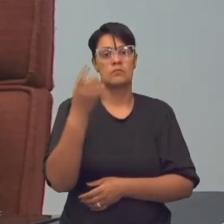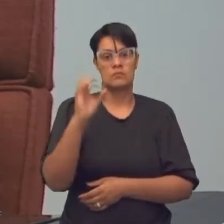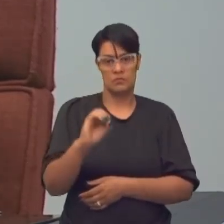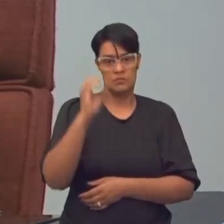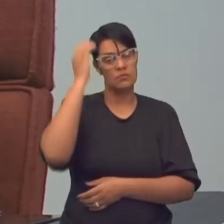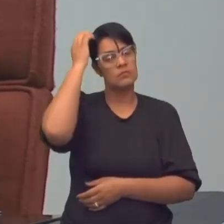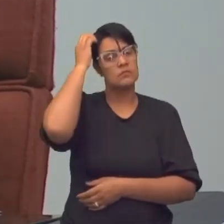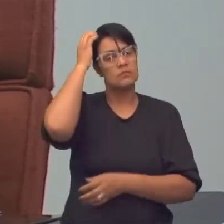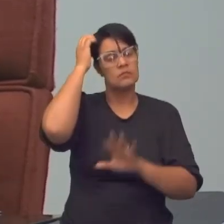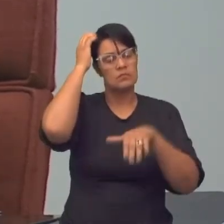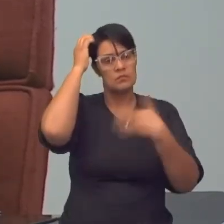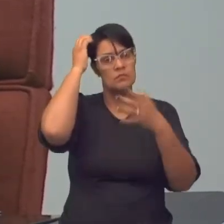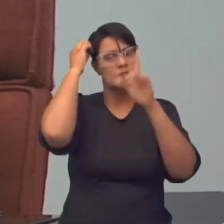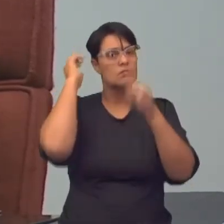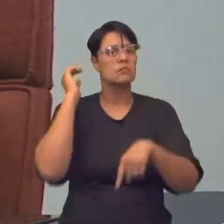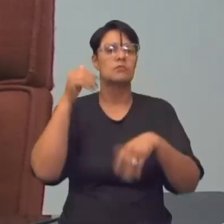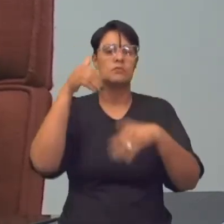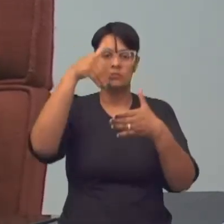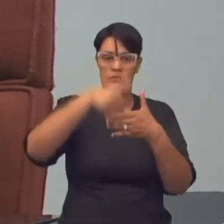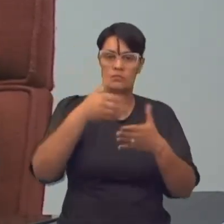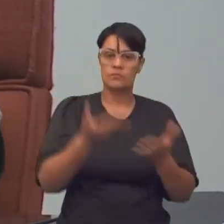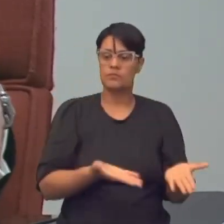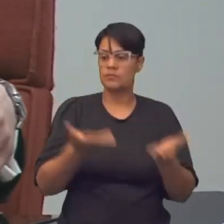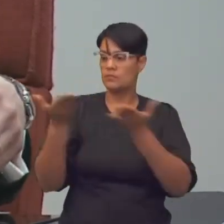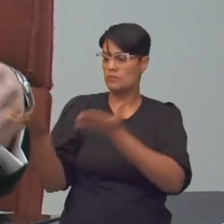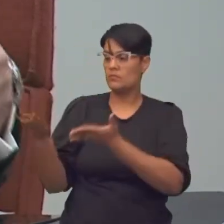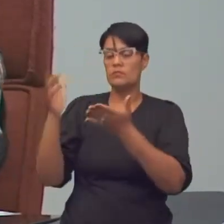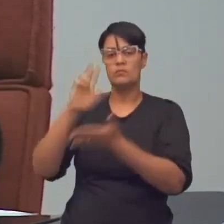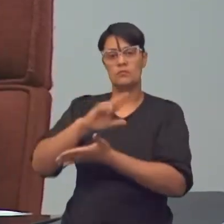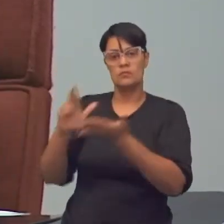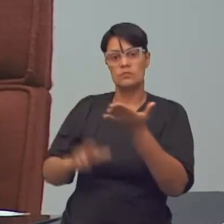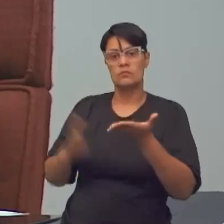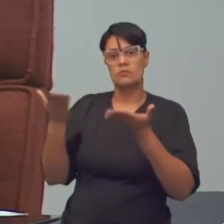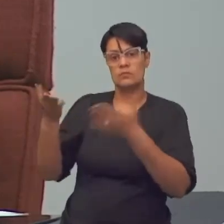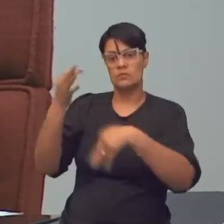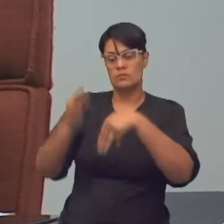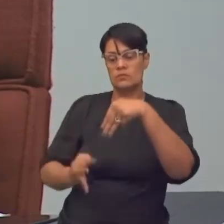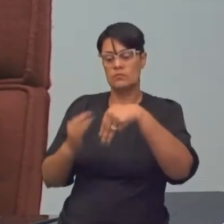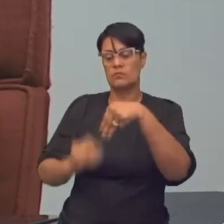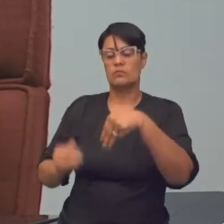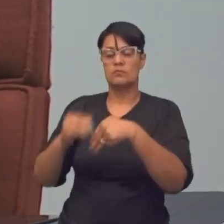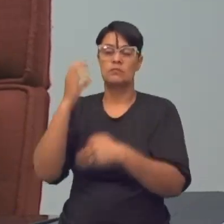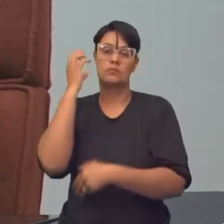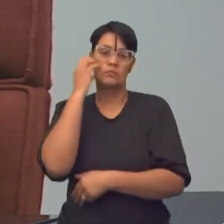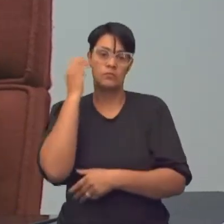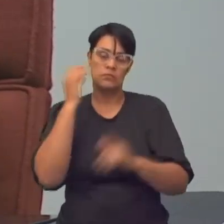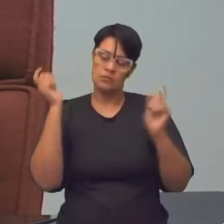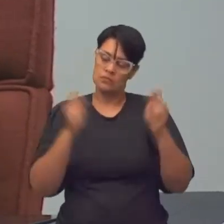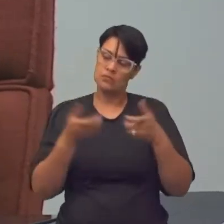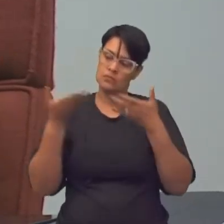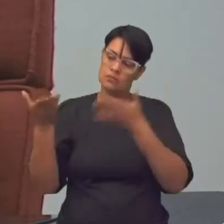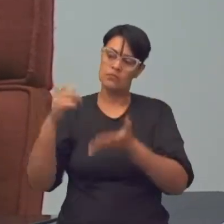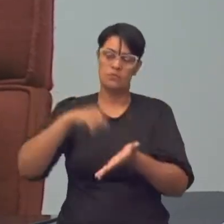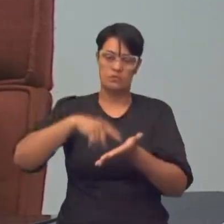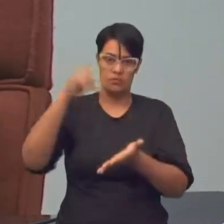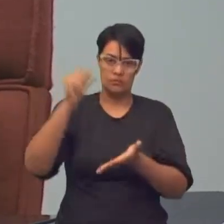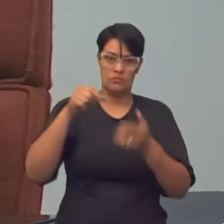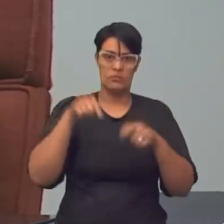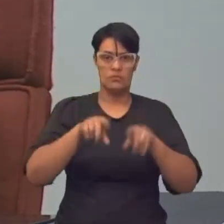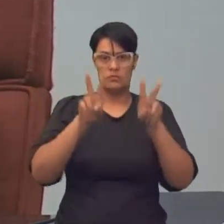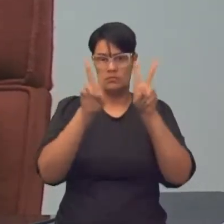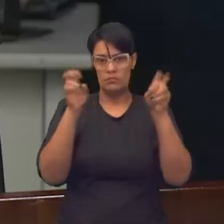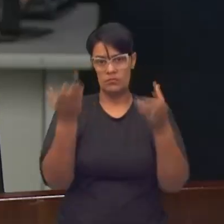Então, esse é o meu voto e passo a palavra ao eminente ministro Flávio Dino, que pediu destaque